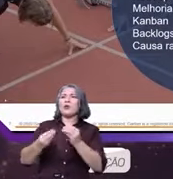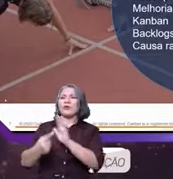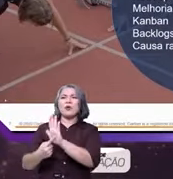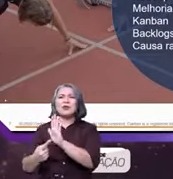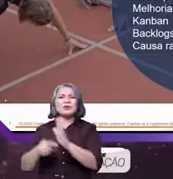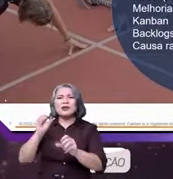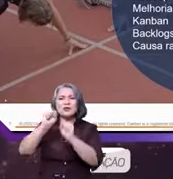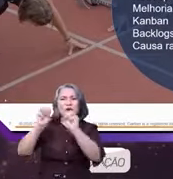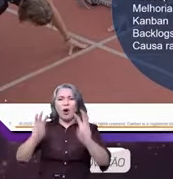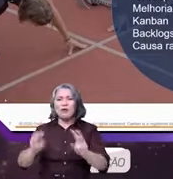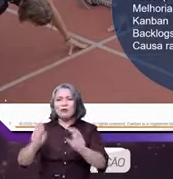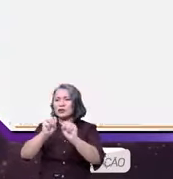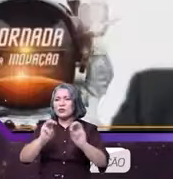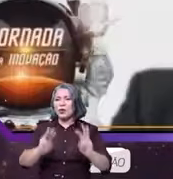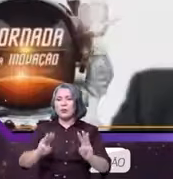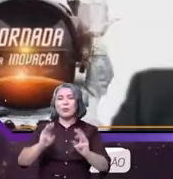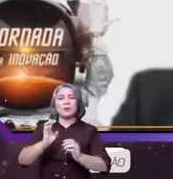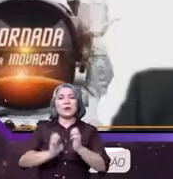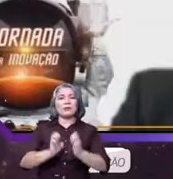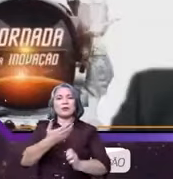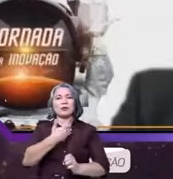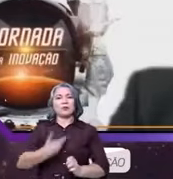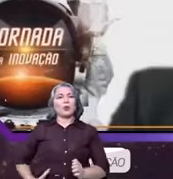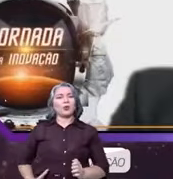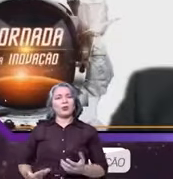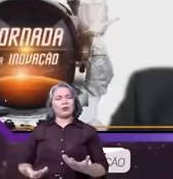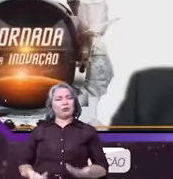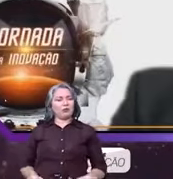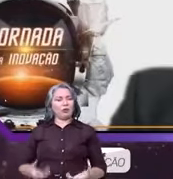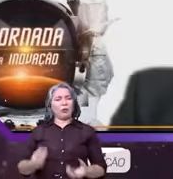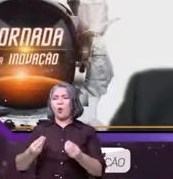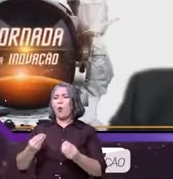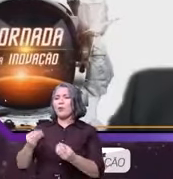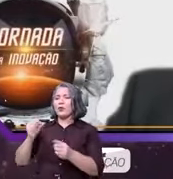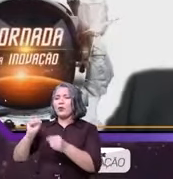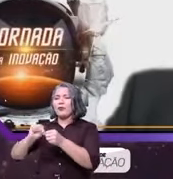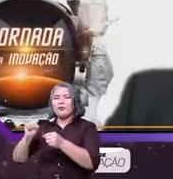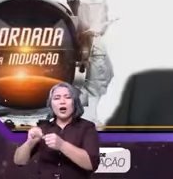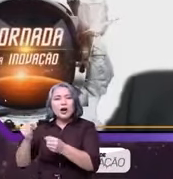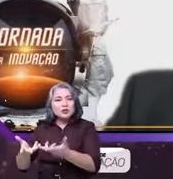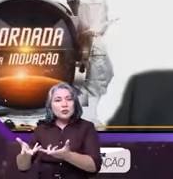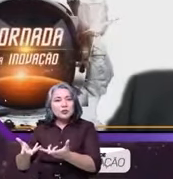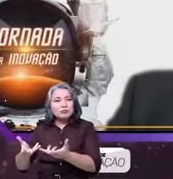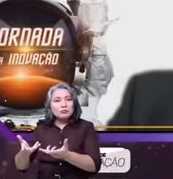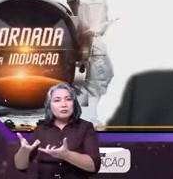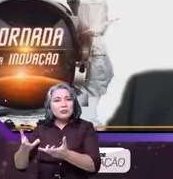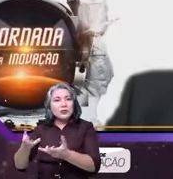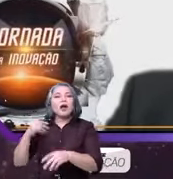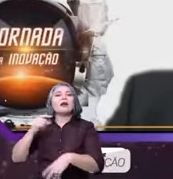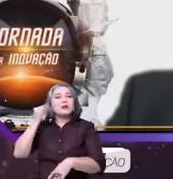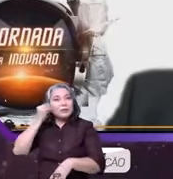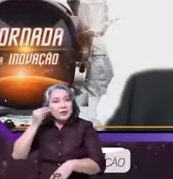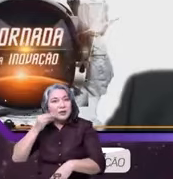aqui para uma empresa? Como é que eu aplico isso? E aí vem resistências. E aí eu trago resistência sobre